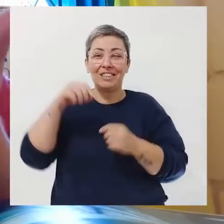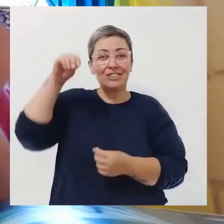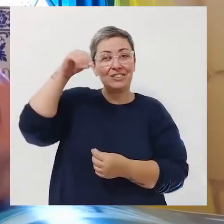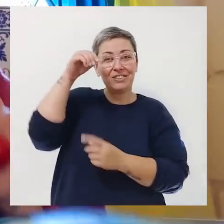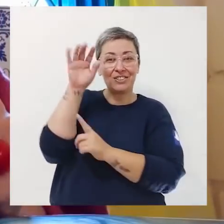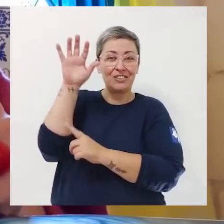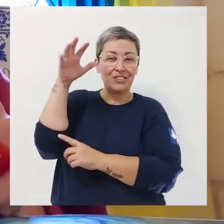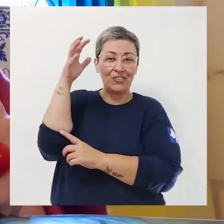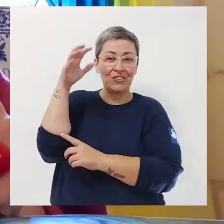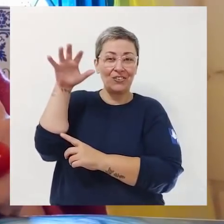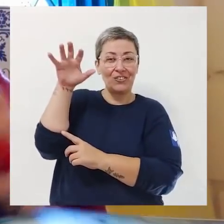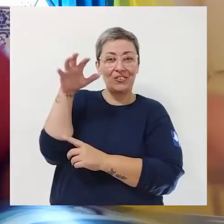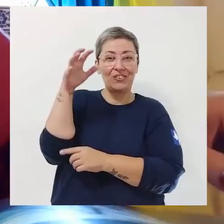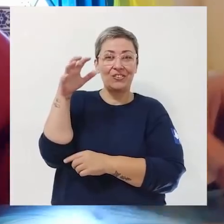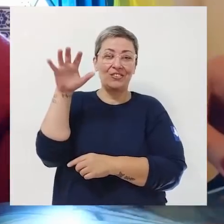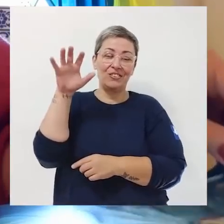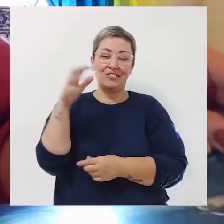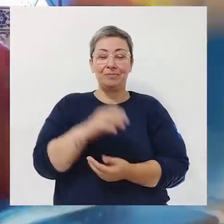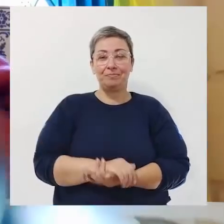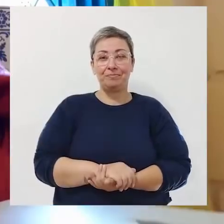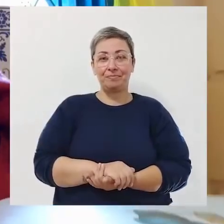um lampiãozinho.